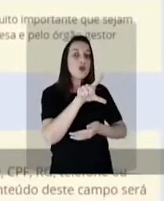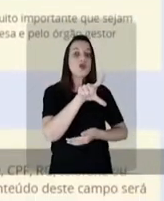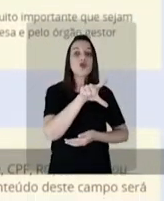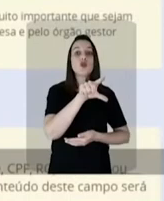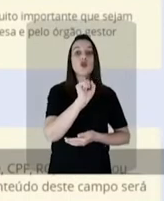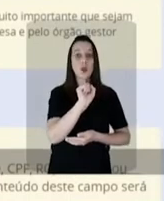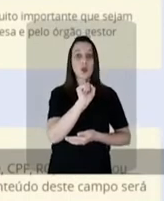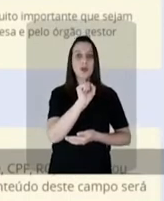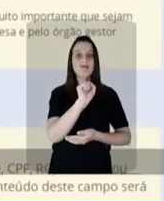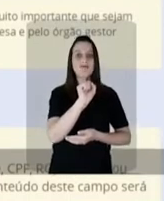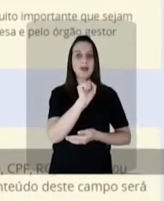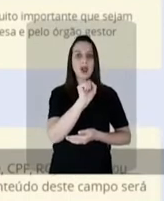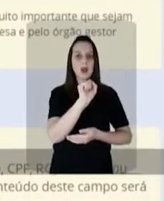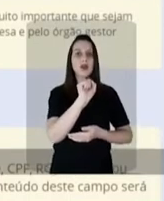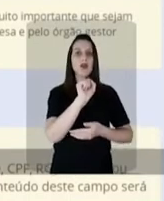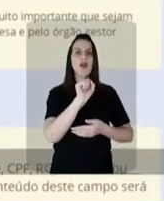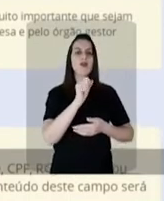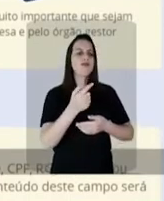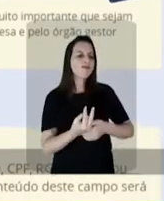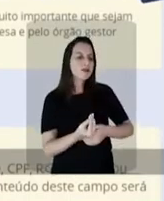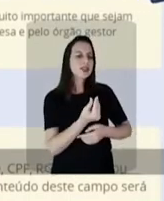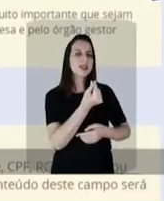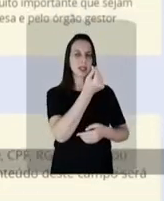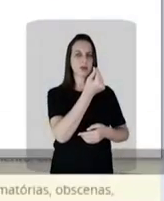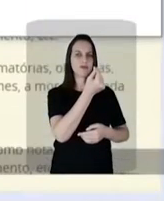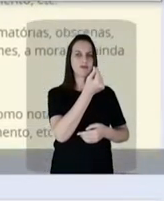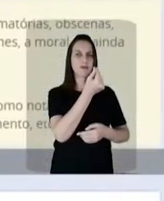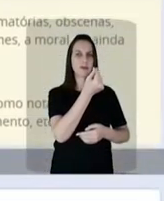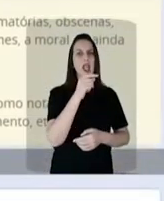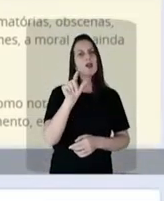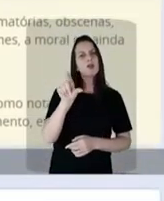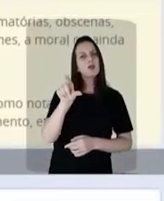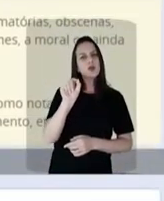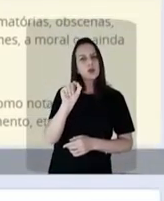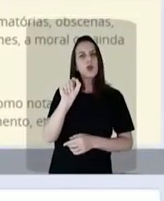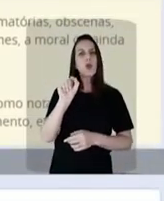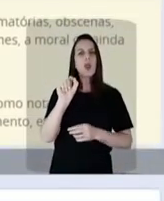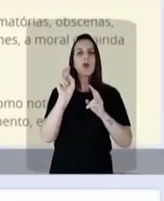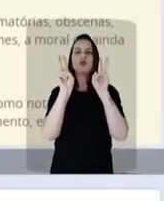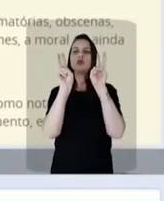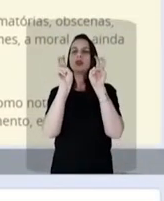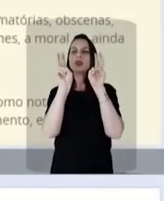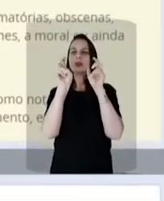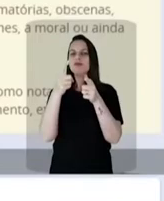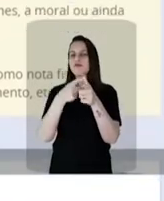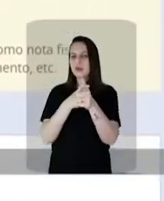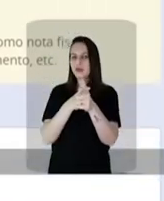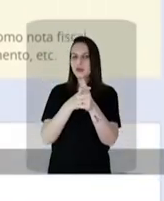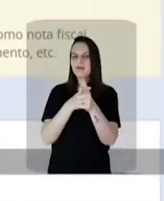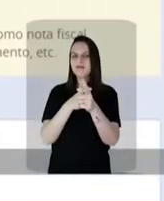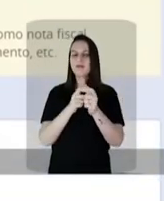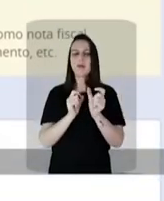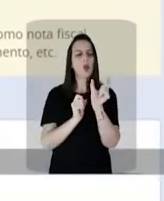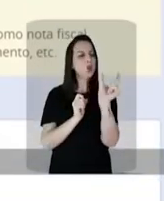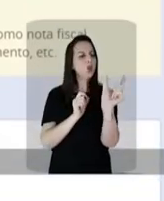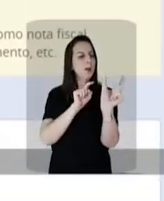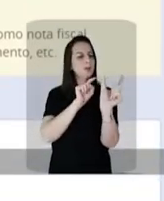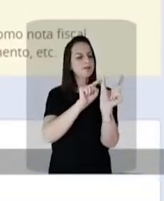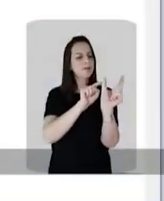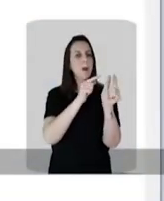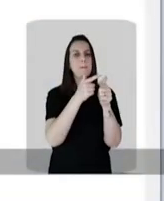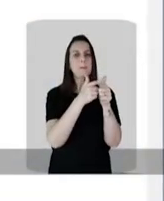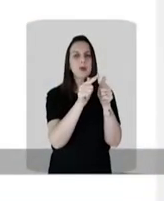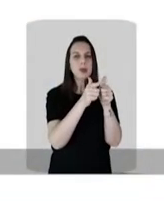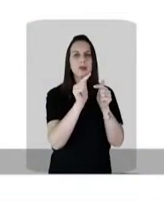área Serviços Financeiros. Selecione o assunto relacionado à sua dívida. No campo Problema,